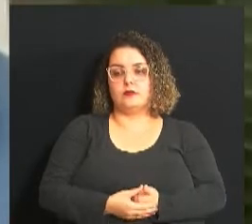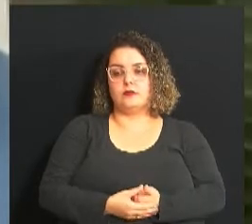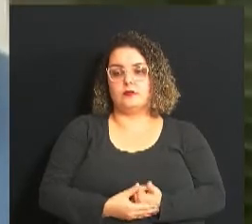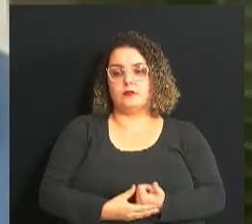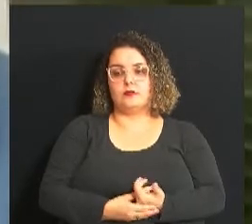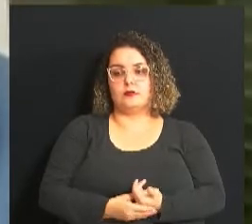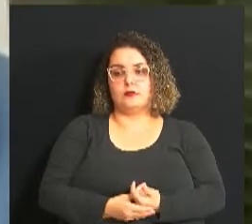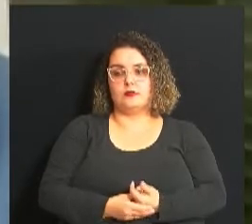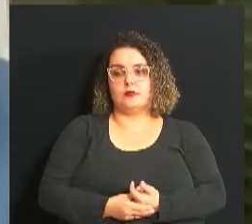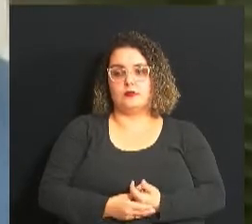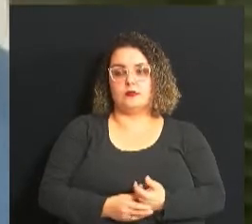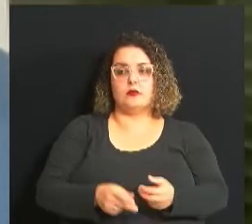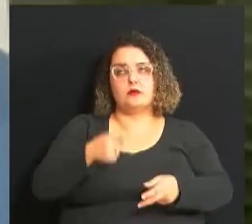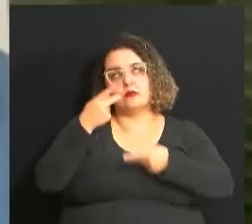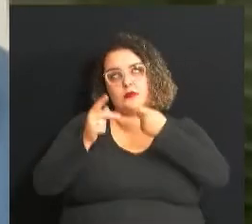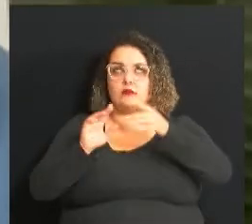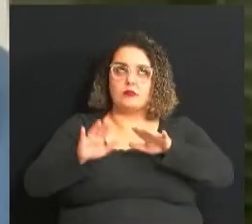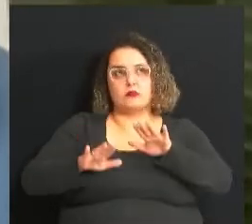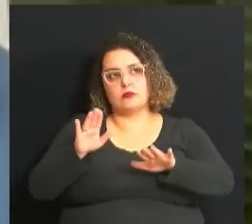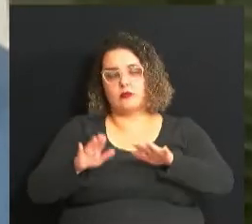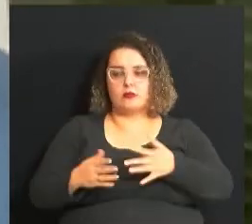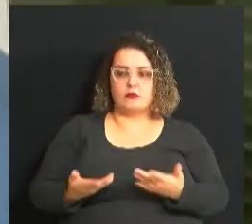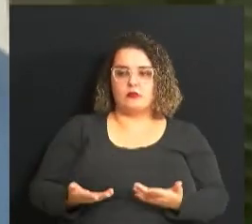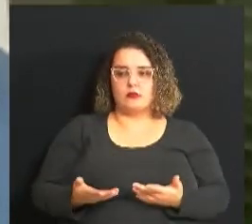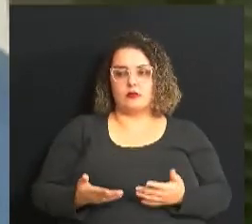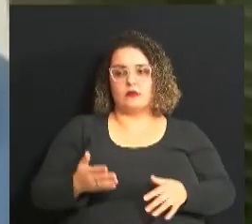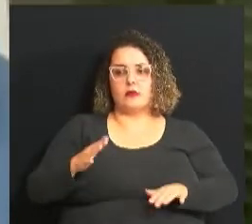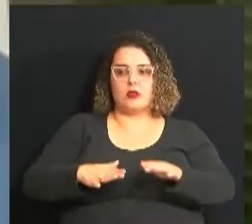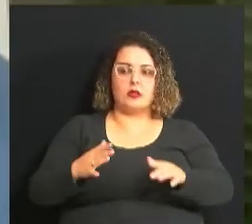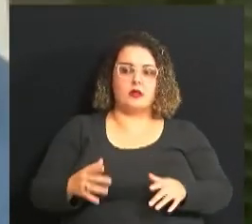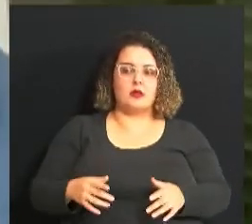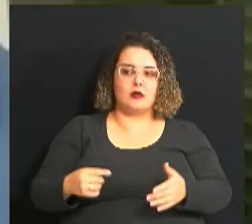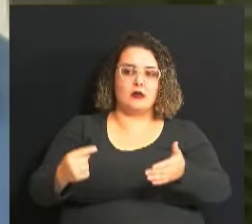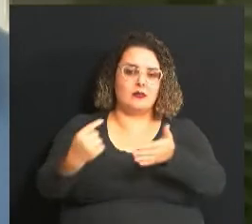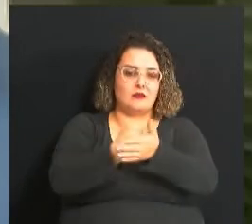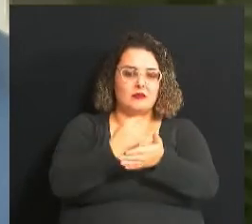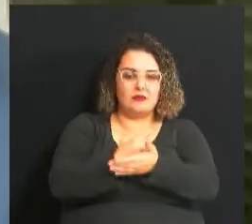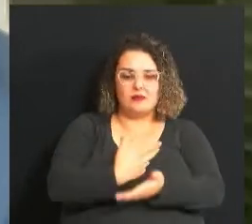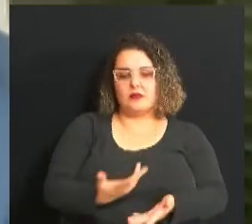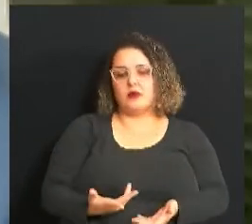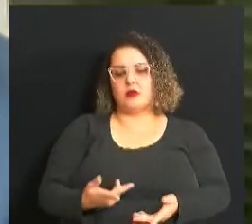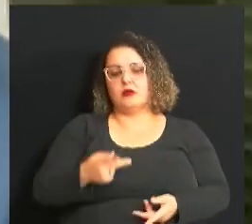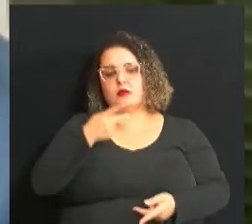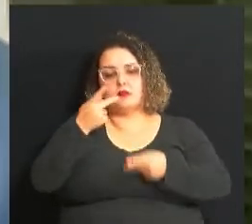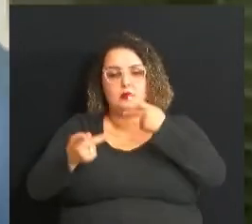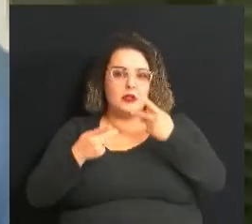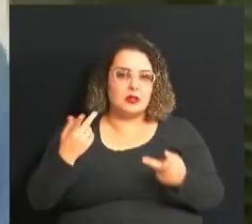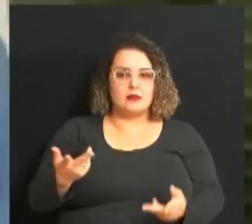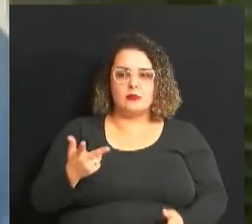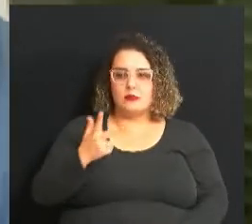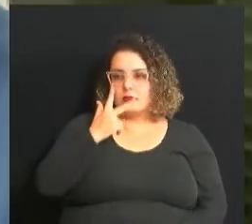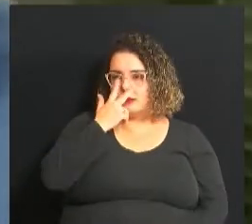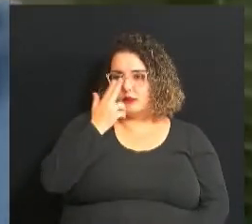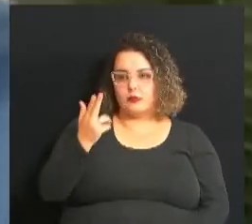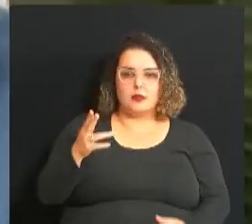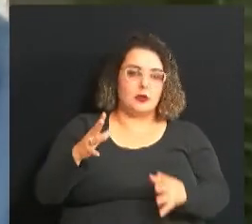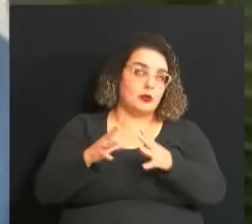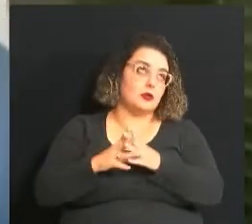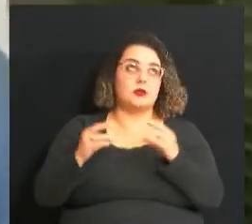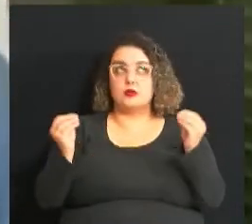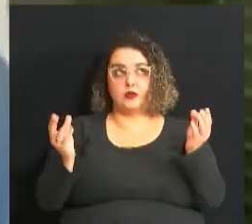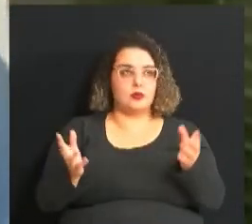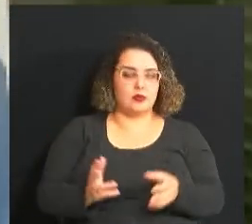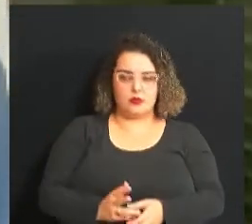de vez em quando. Às vezes ela aparece um pouquinho mais frequentes, outras vezes menos frequentes, e parece que elas desaparecem